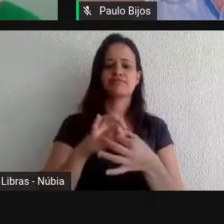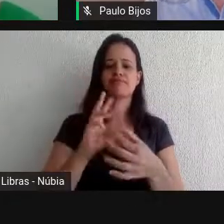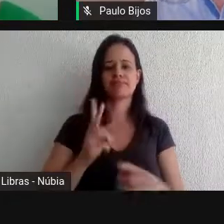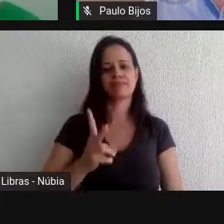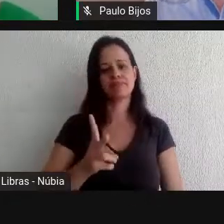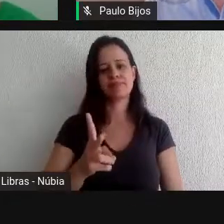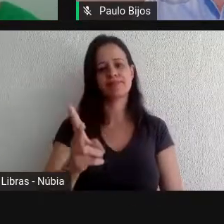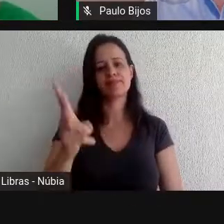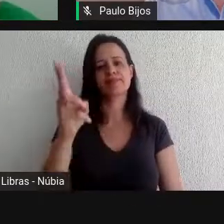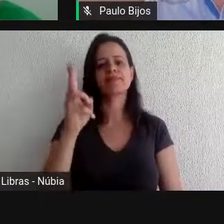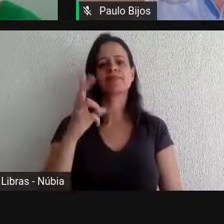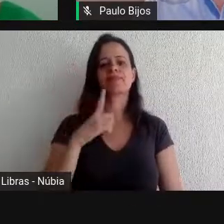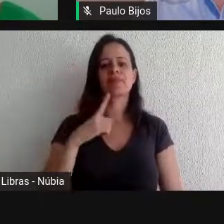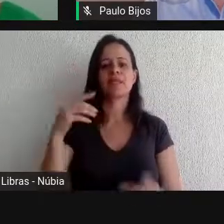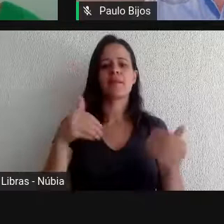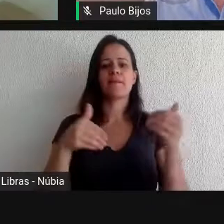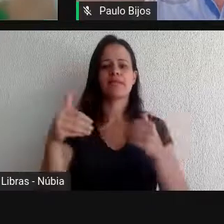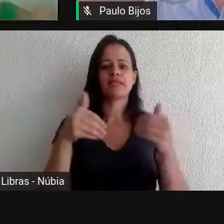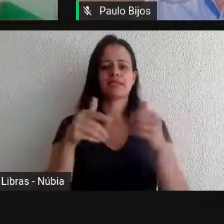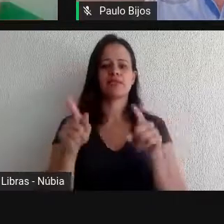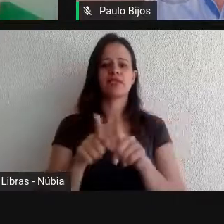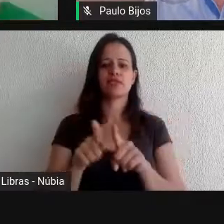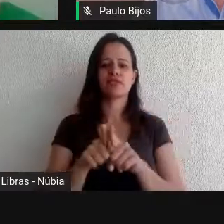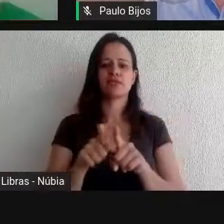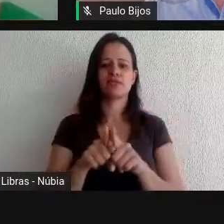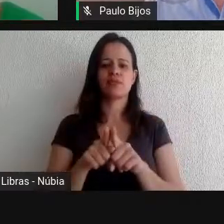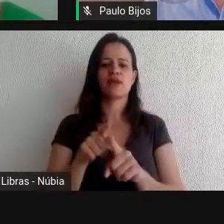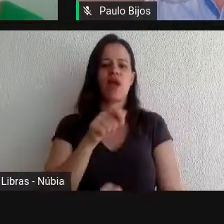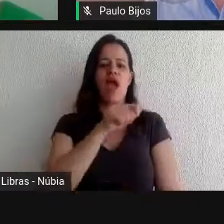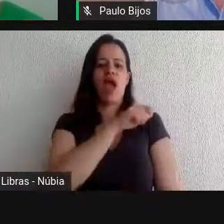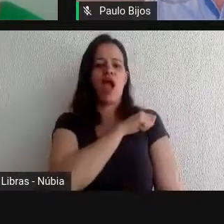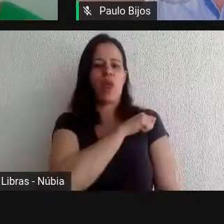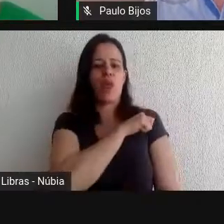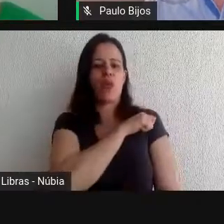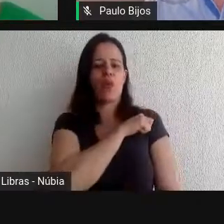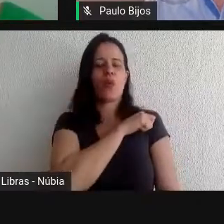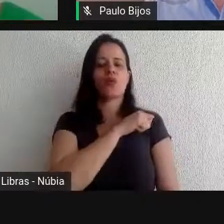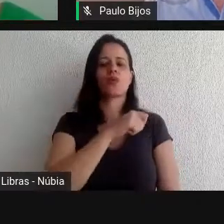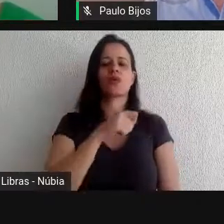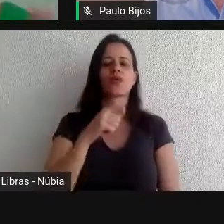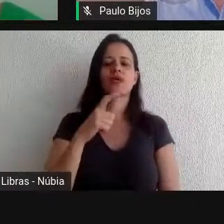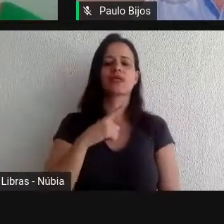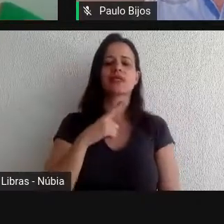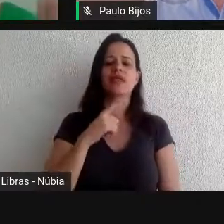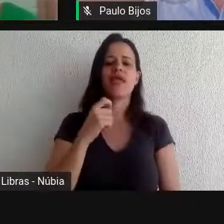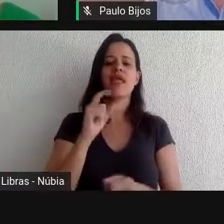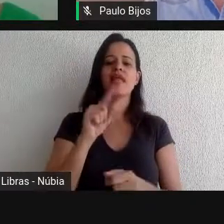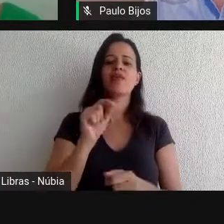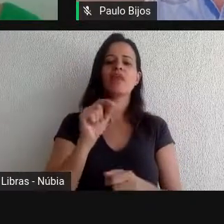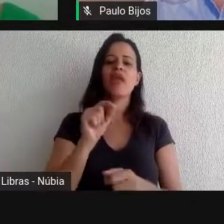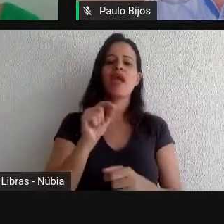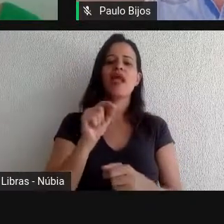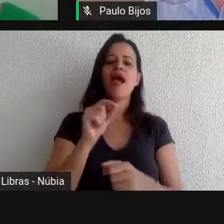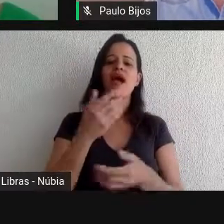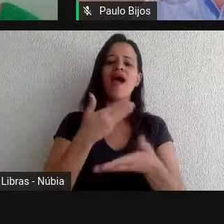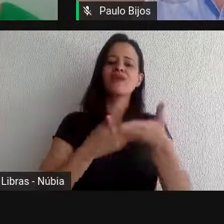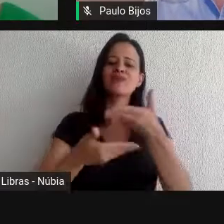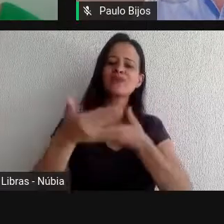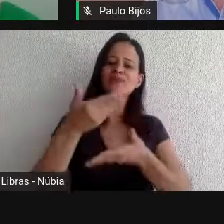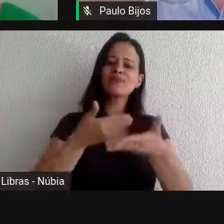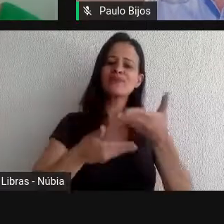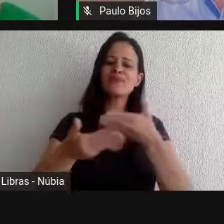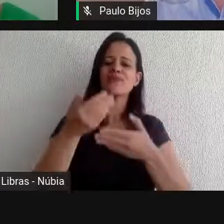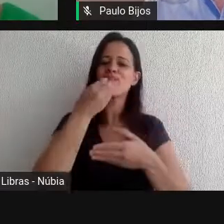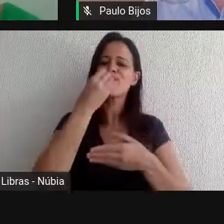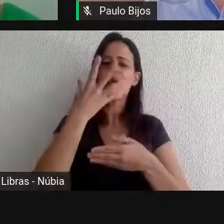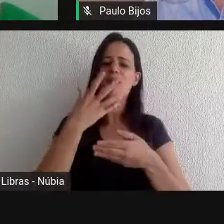os nossos participantes aqui, os nossos alunos, eles trazem contribuições muito grandes do seu próprio ambiente de trabalho, e